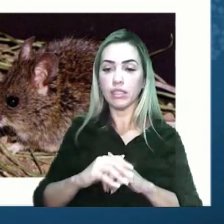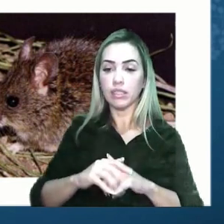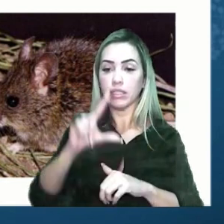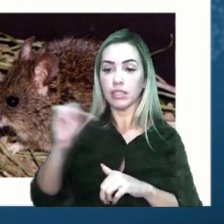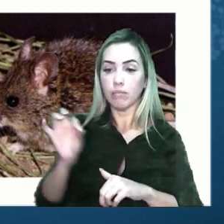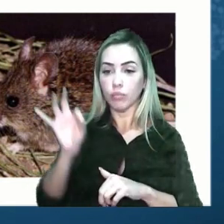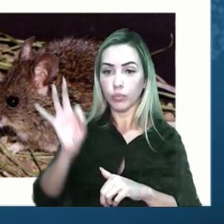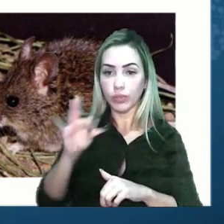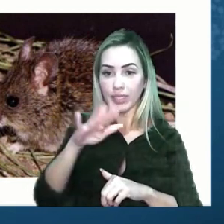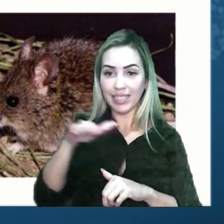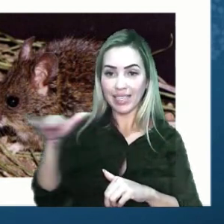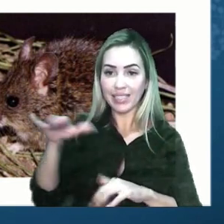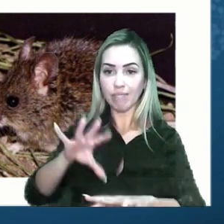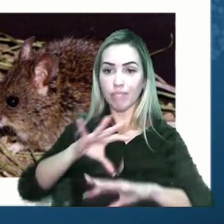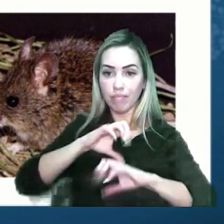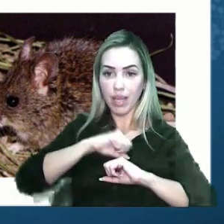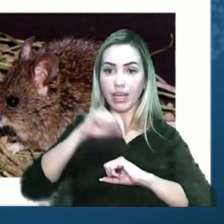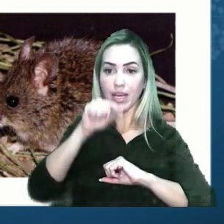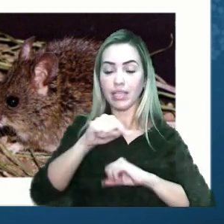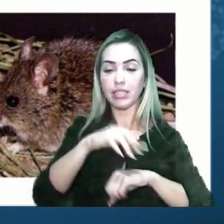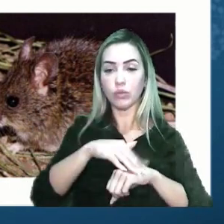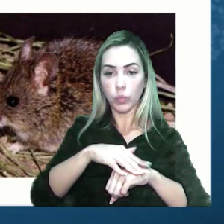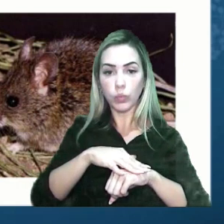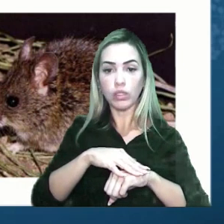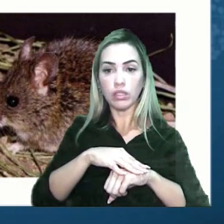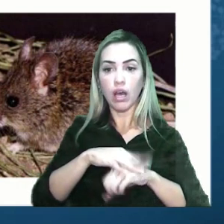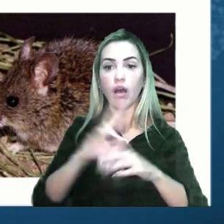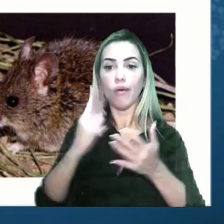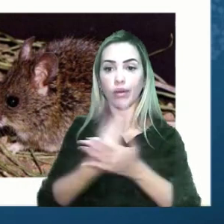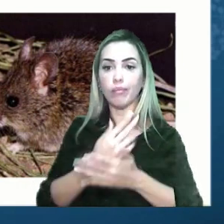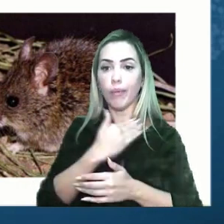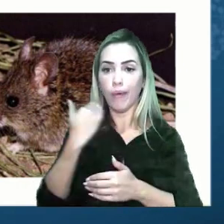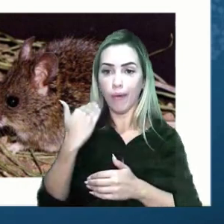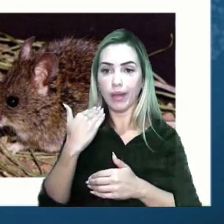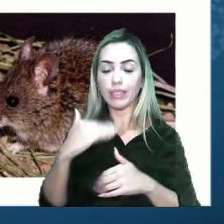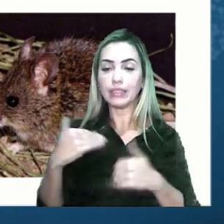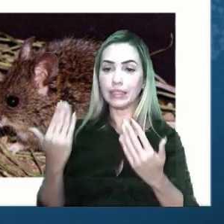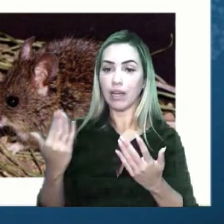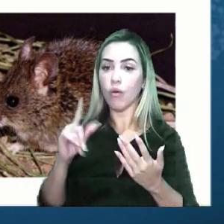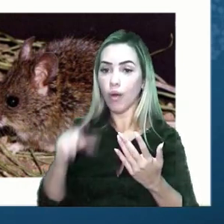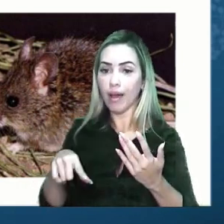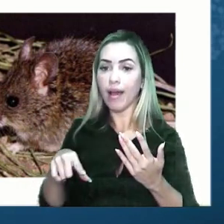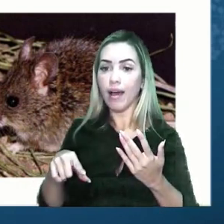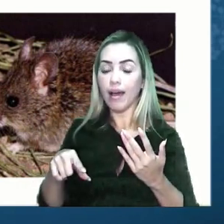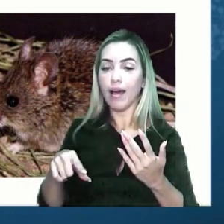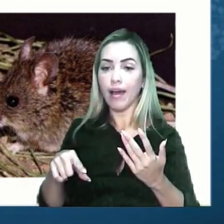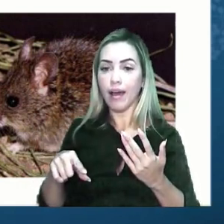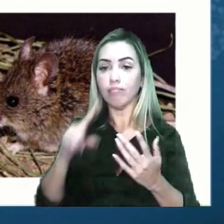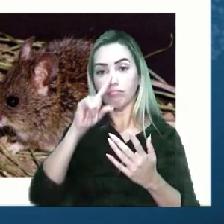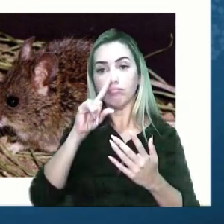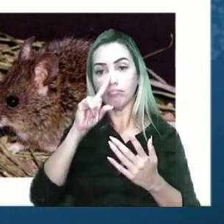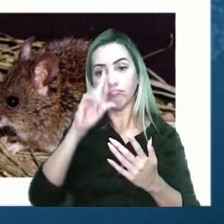100% das crianças contaminadas vieram a óbito, então é muito